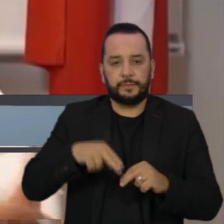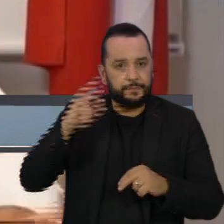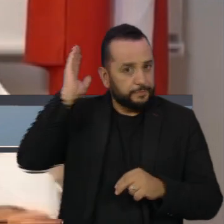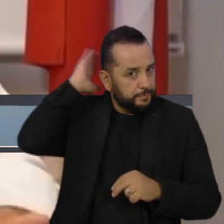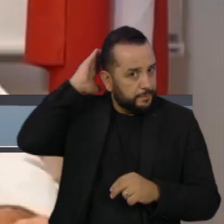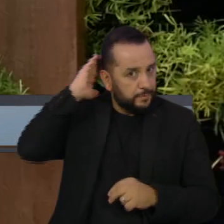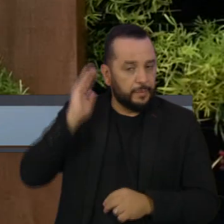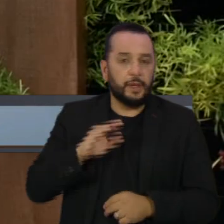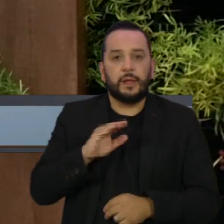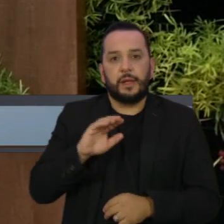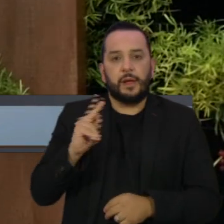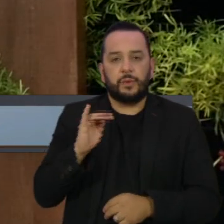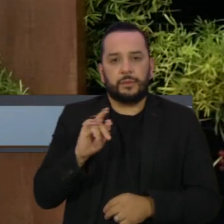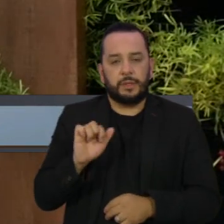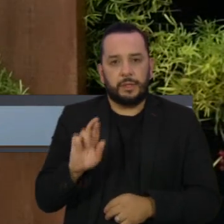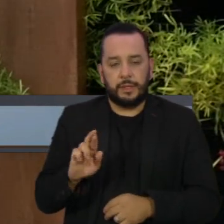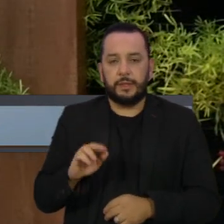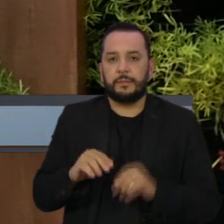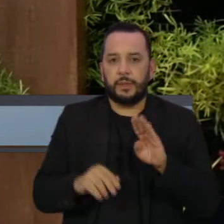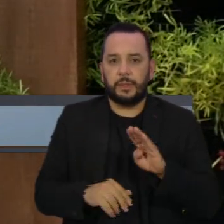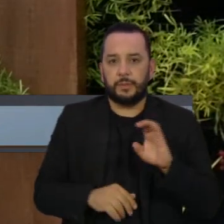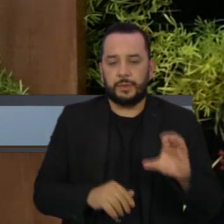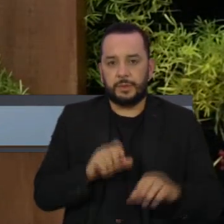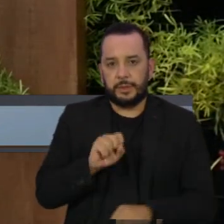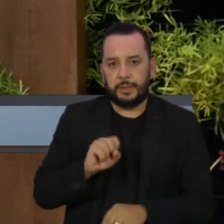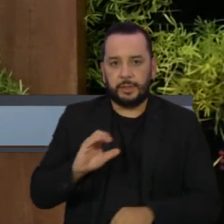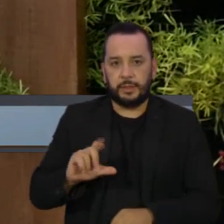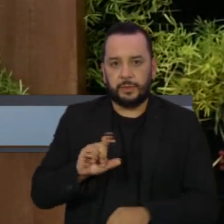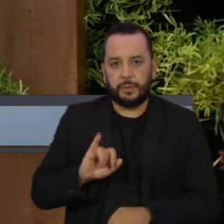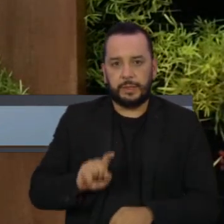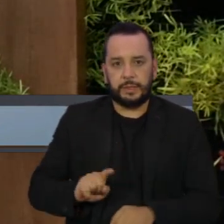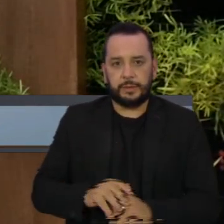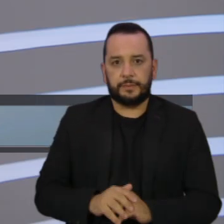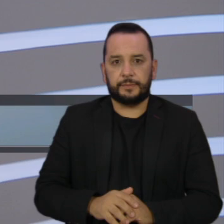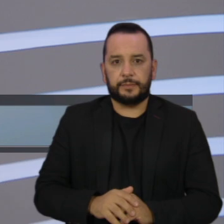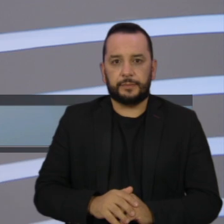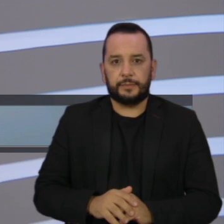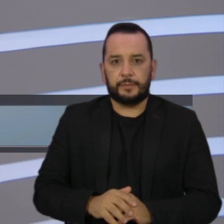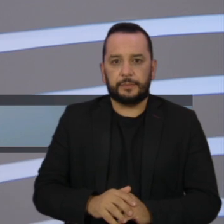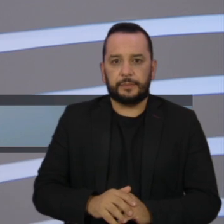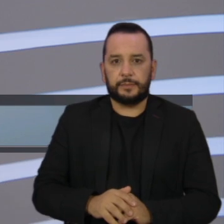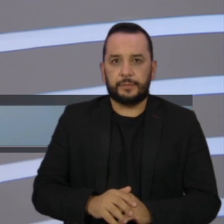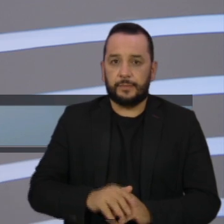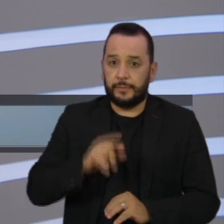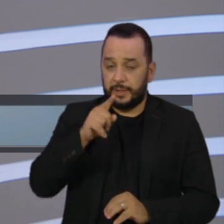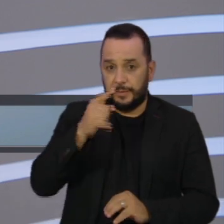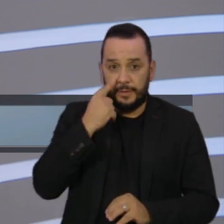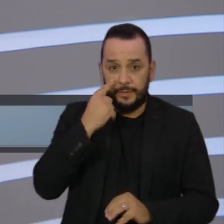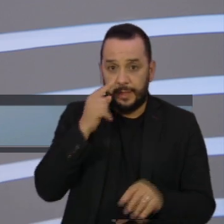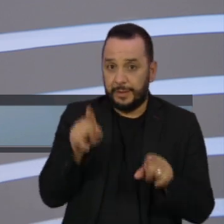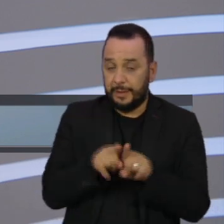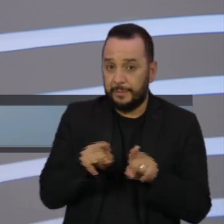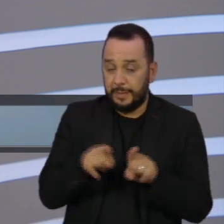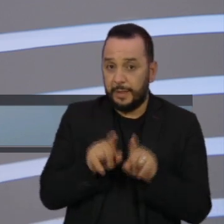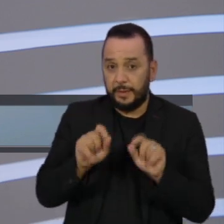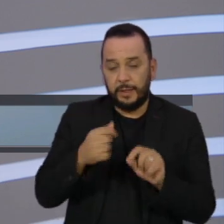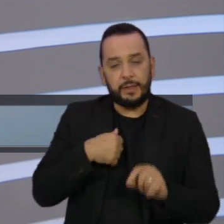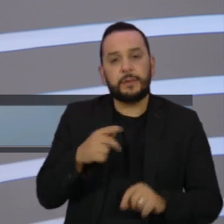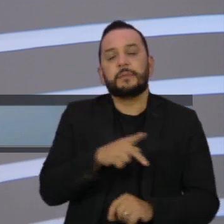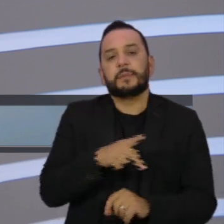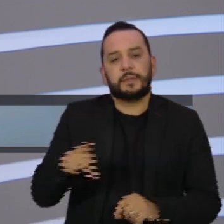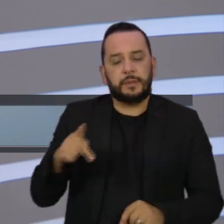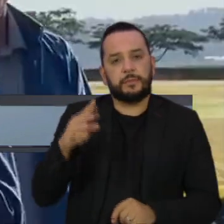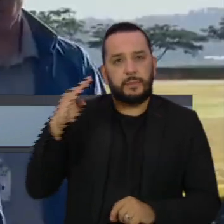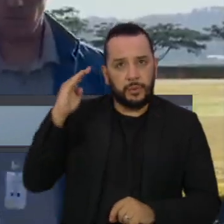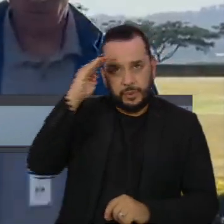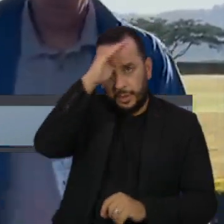Pará Helder Barbalho de Balneário Camboriú Santa Catarina Luiz turatti e você vai ver também Presidente Jair